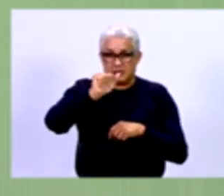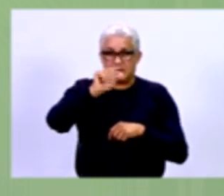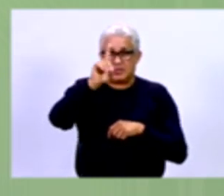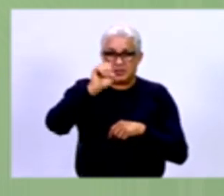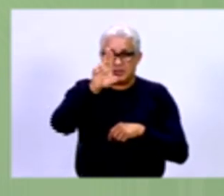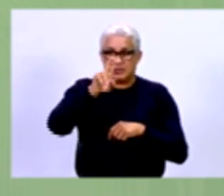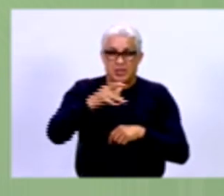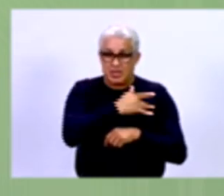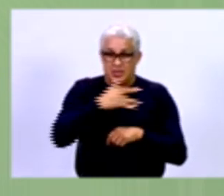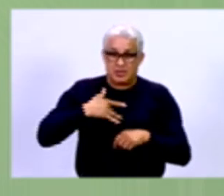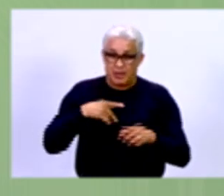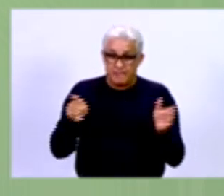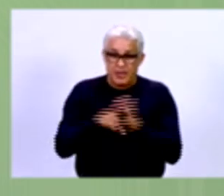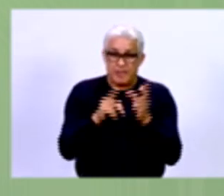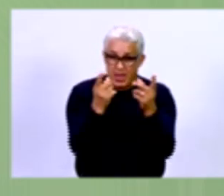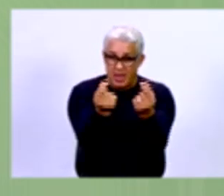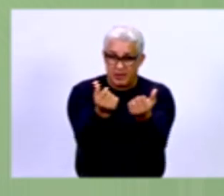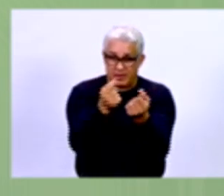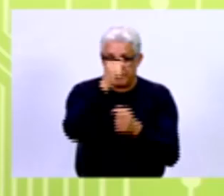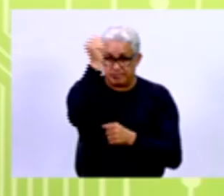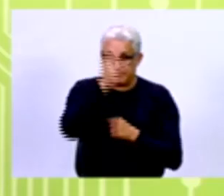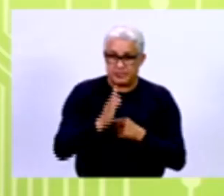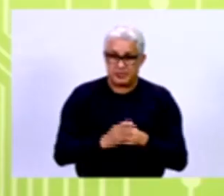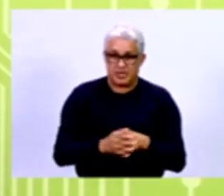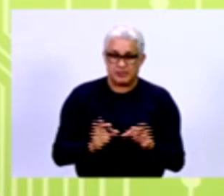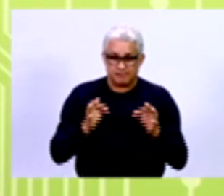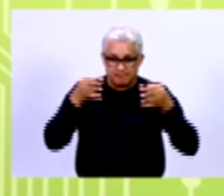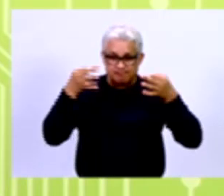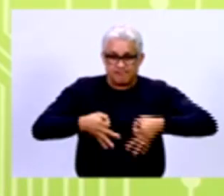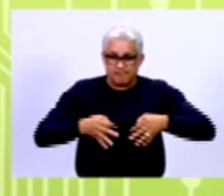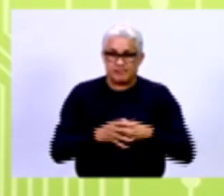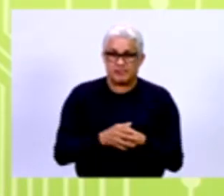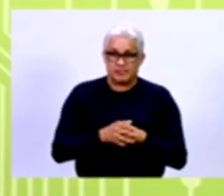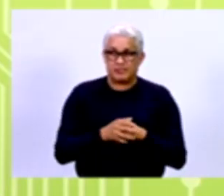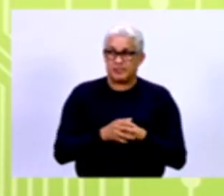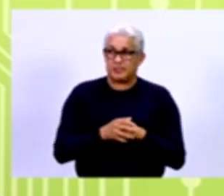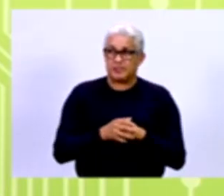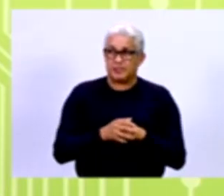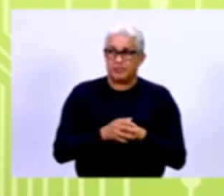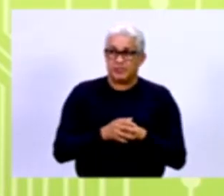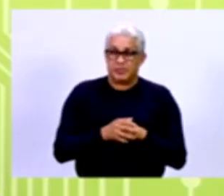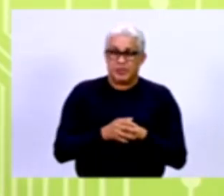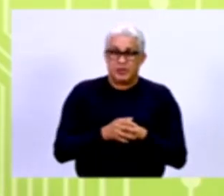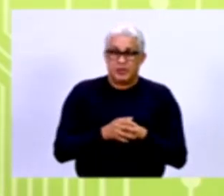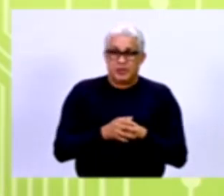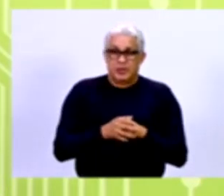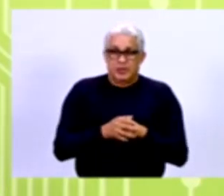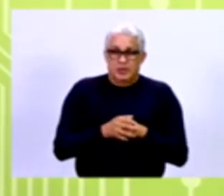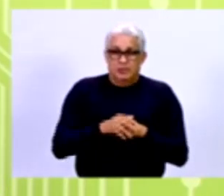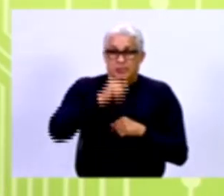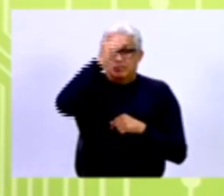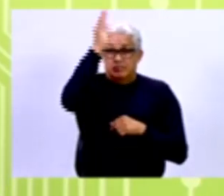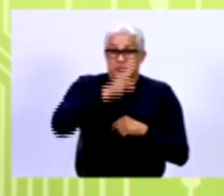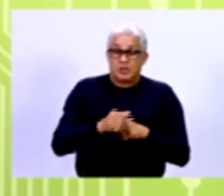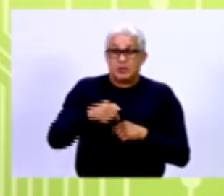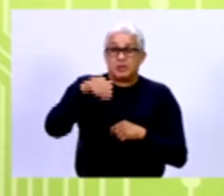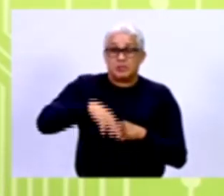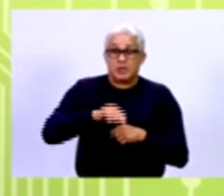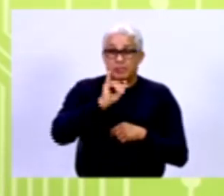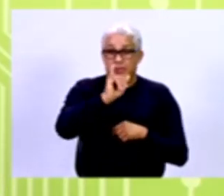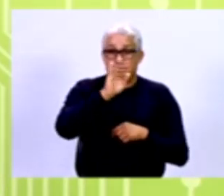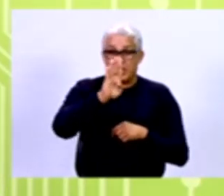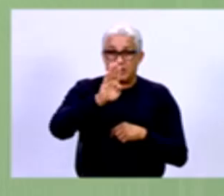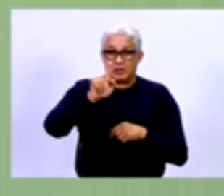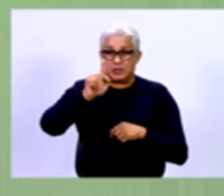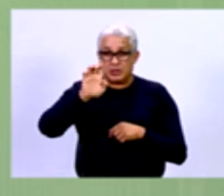economia. Perfeito, perfeito. O órgão que faz essa mensuração no Brasil é o IBGE.